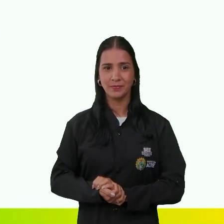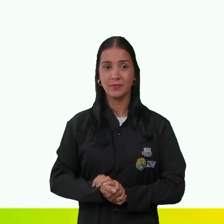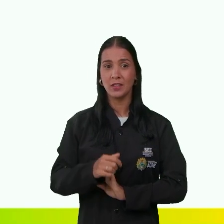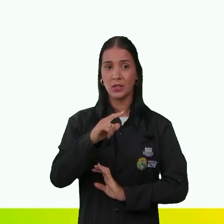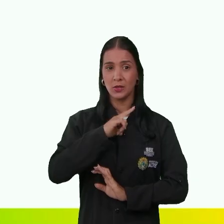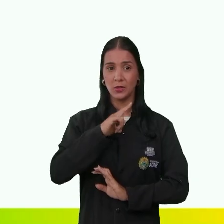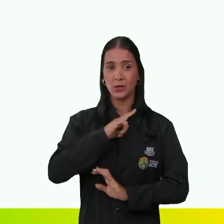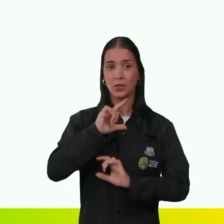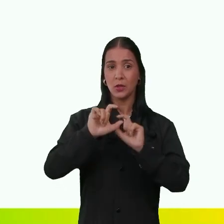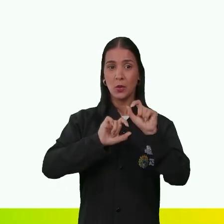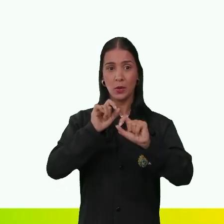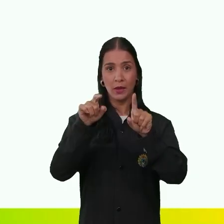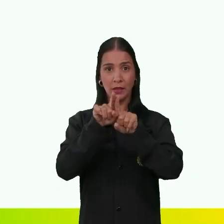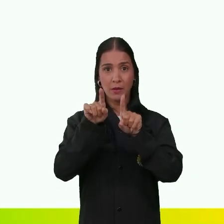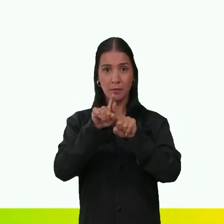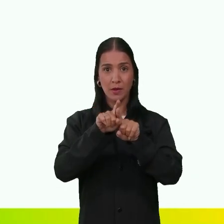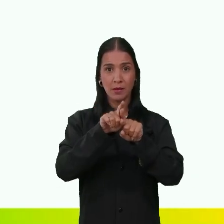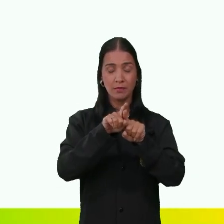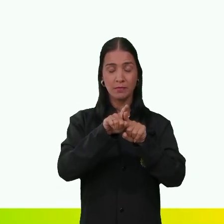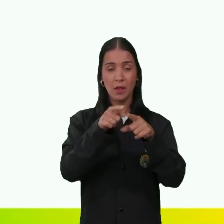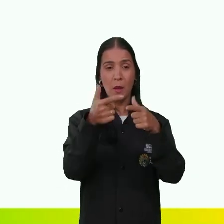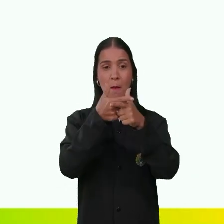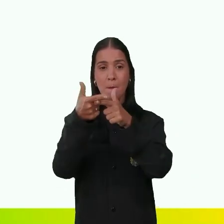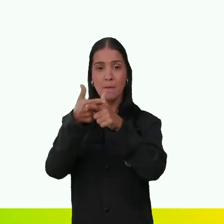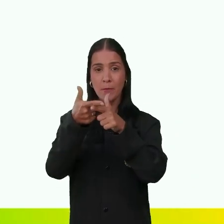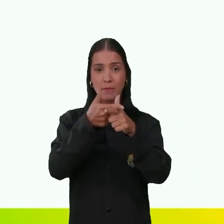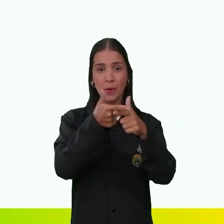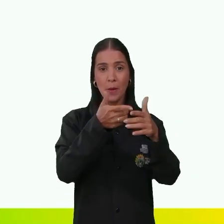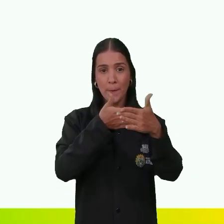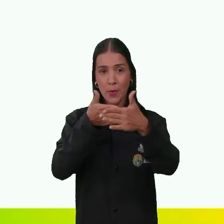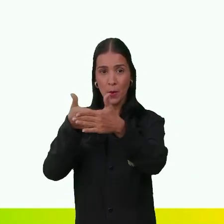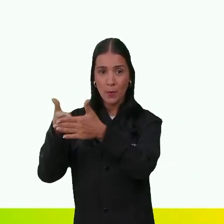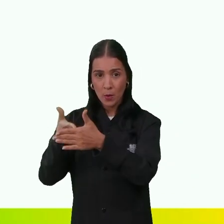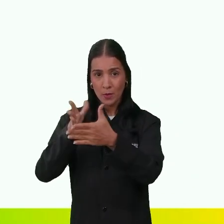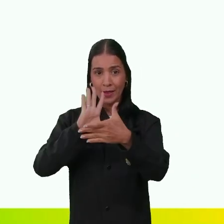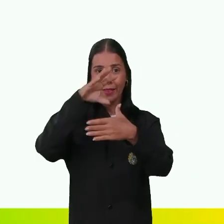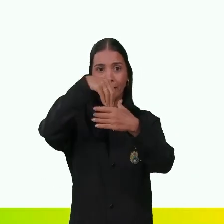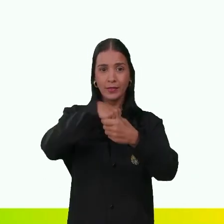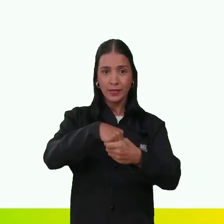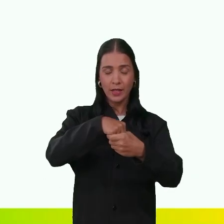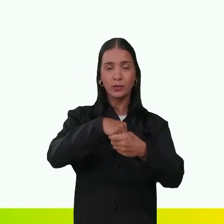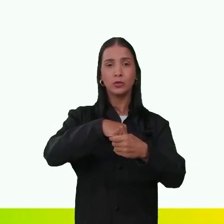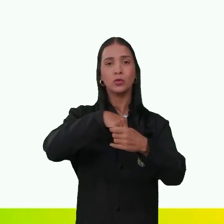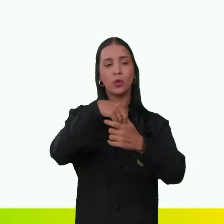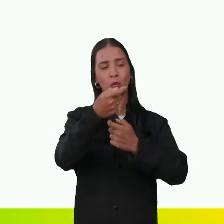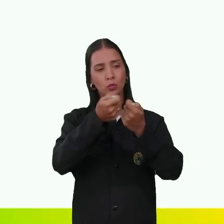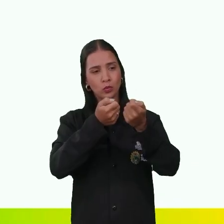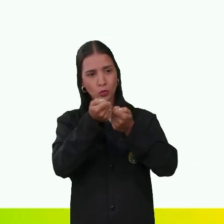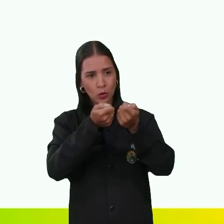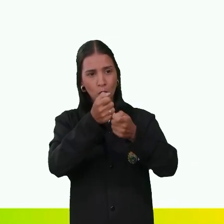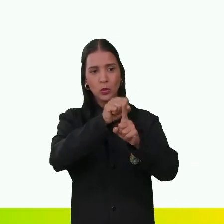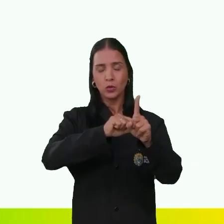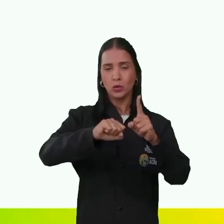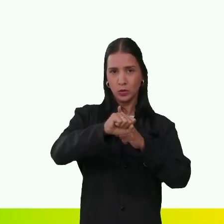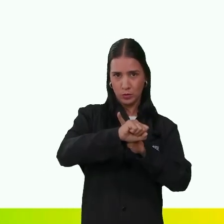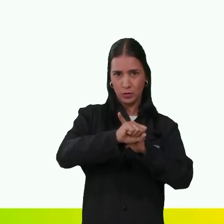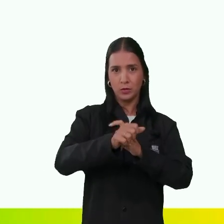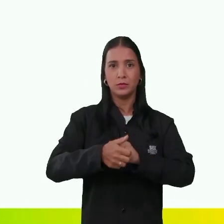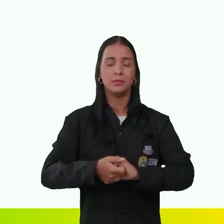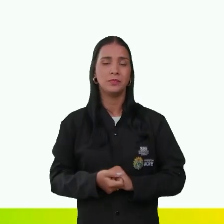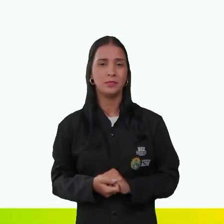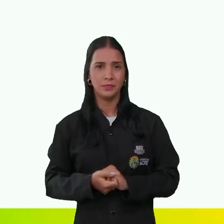temos implicações da biopolítica na sociedade de controle. E aí nós já temos